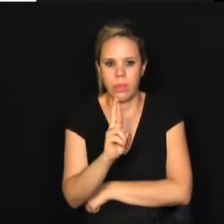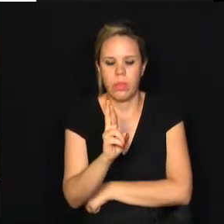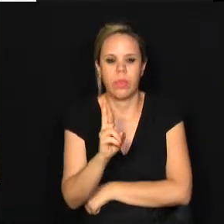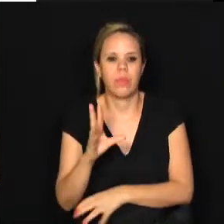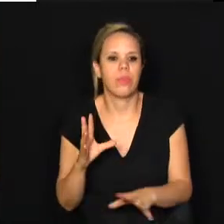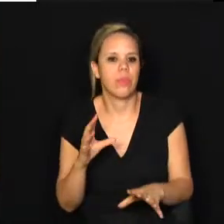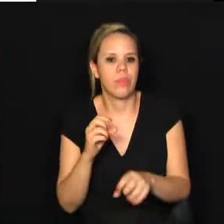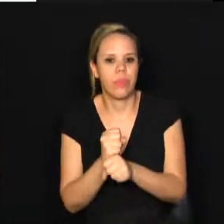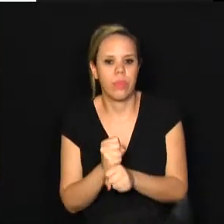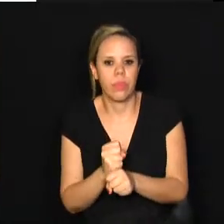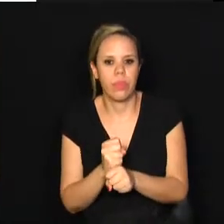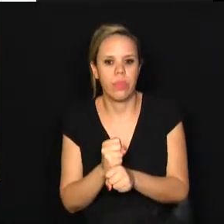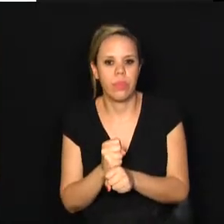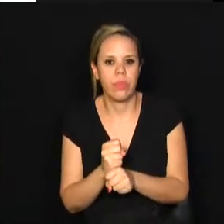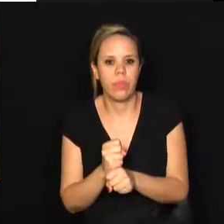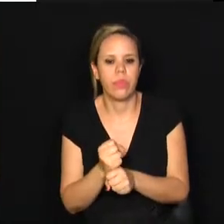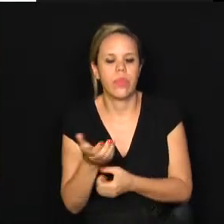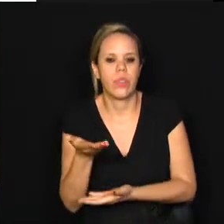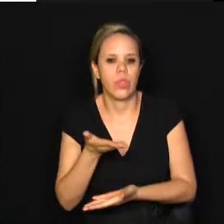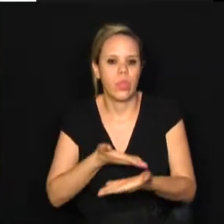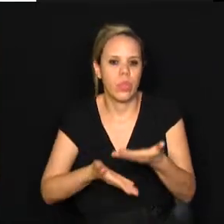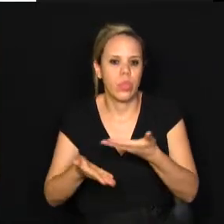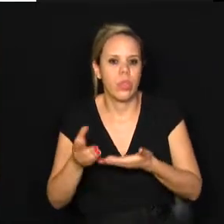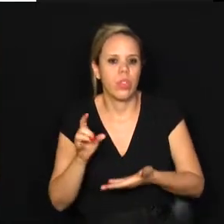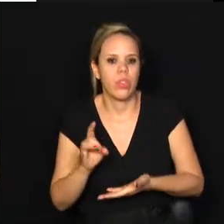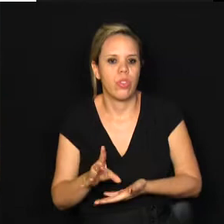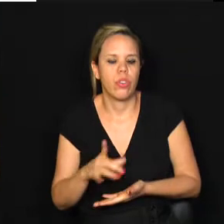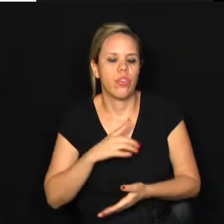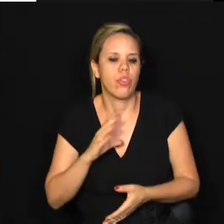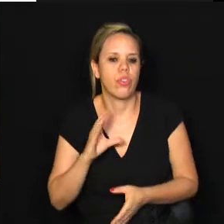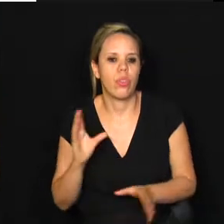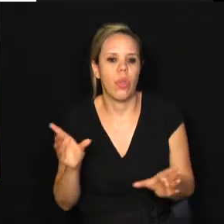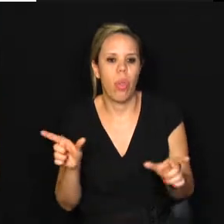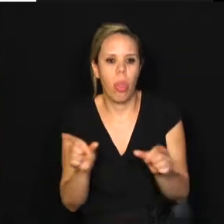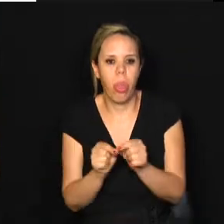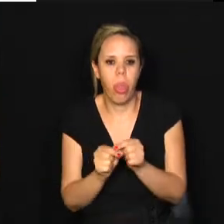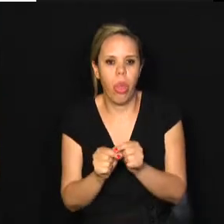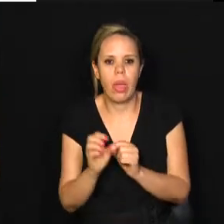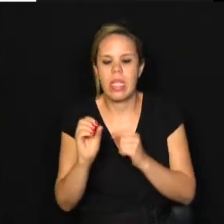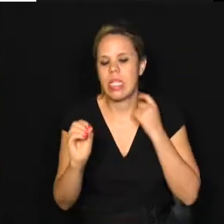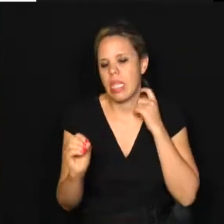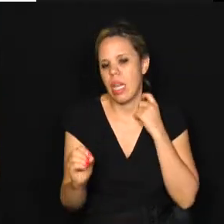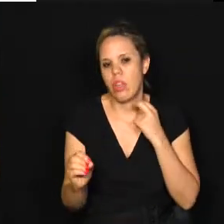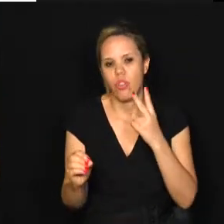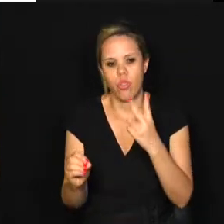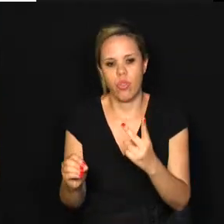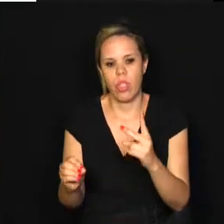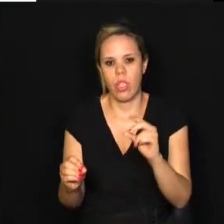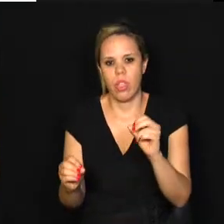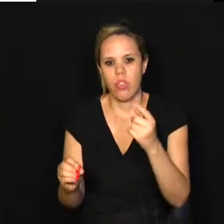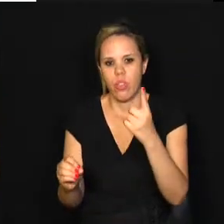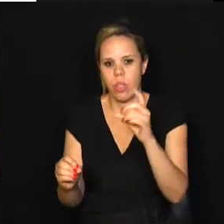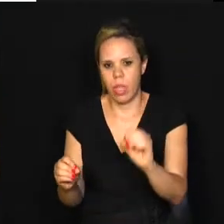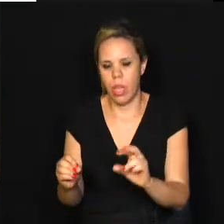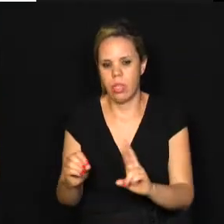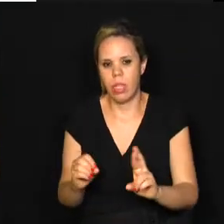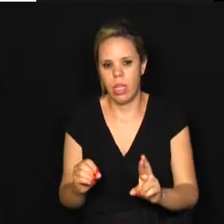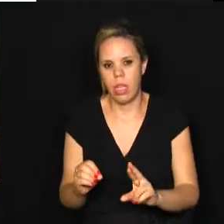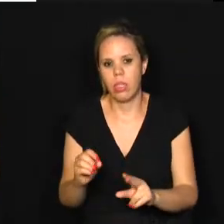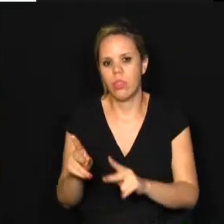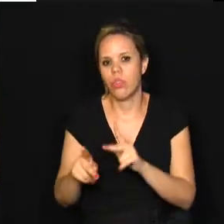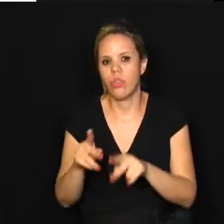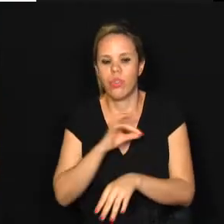com o compartilhamento, só isso já gerou uma redução em R$ 210 na remuneração dos